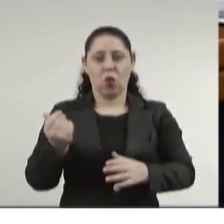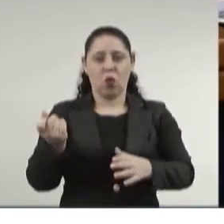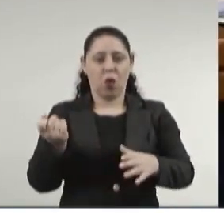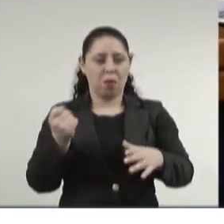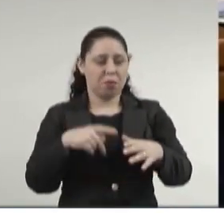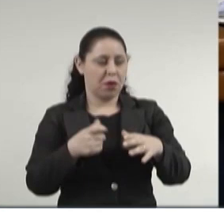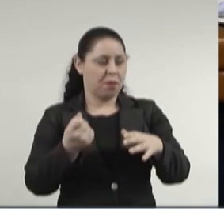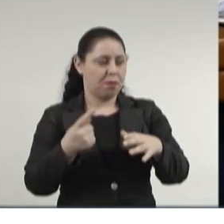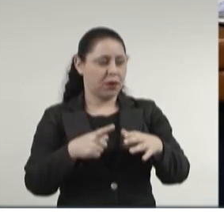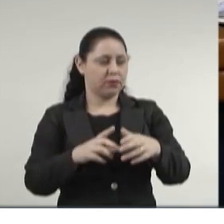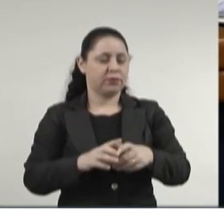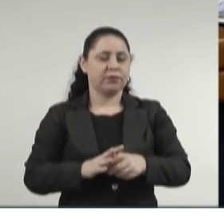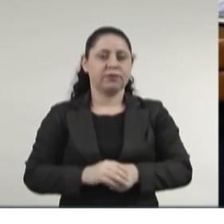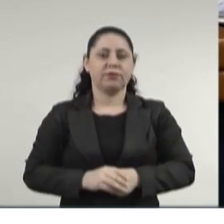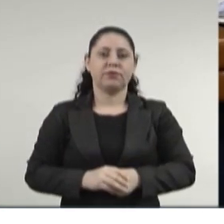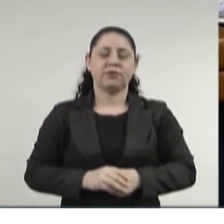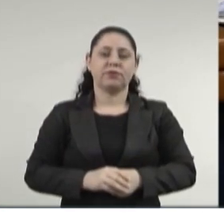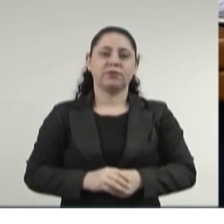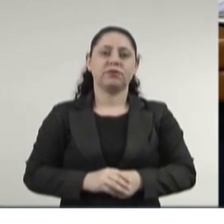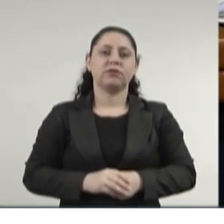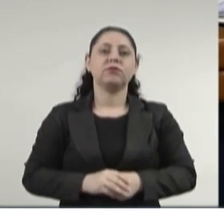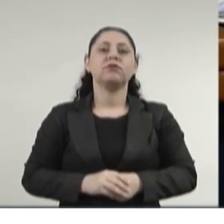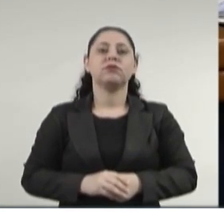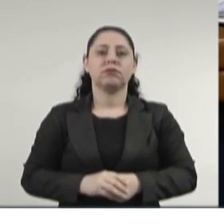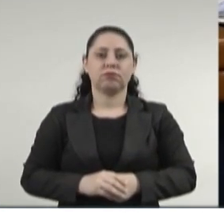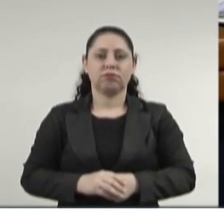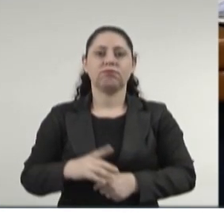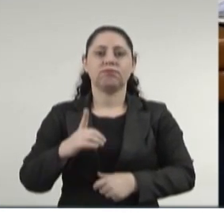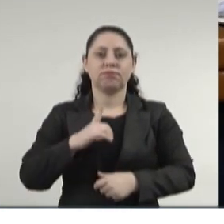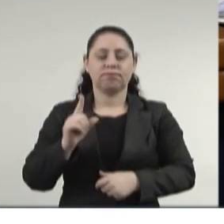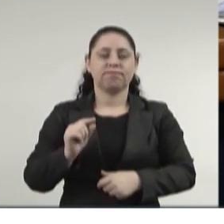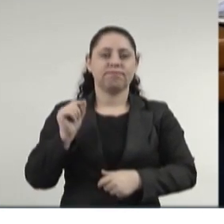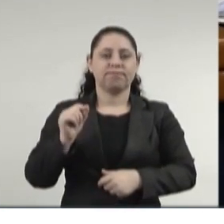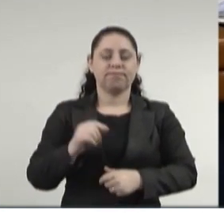fundo e que o fundo possa ter, então,